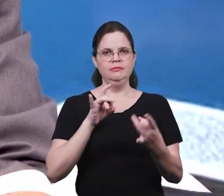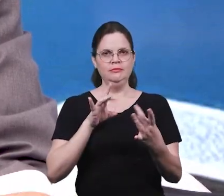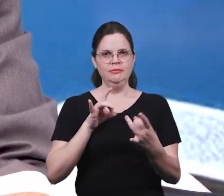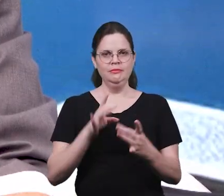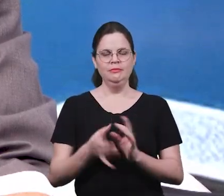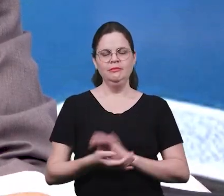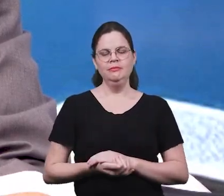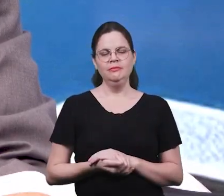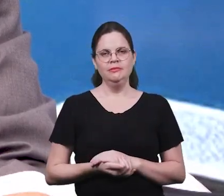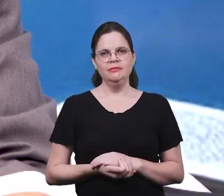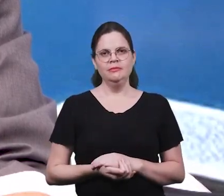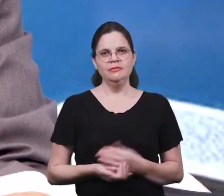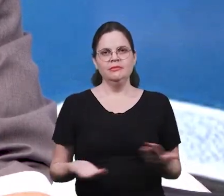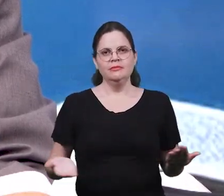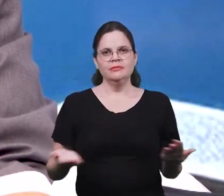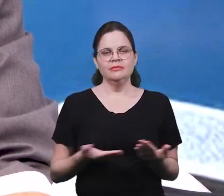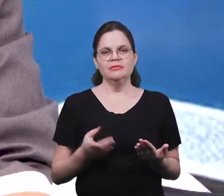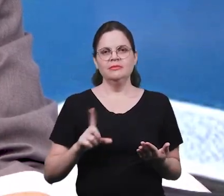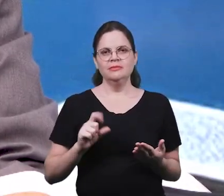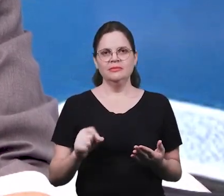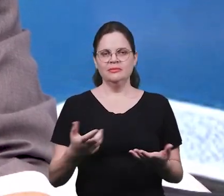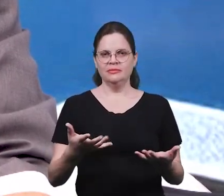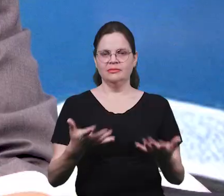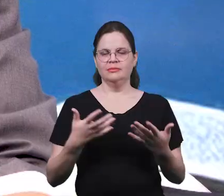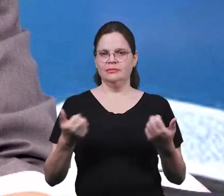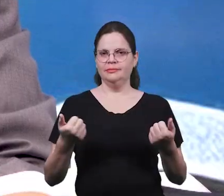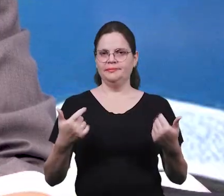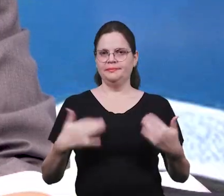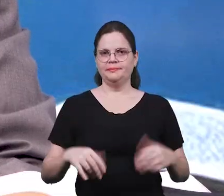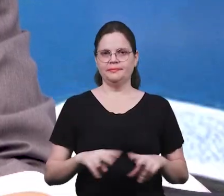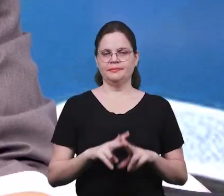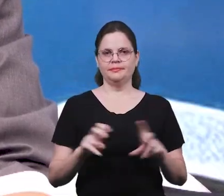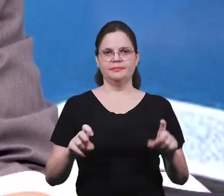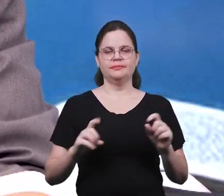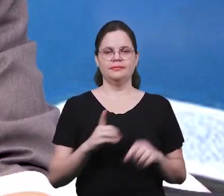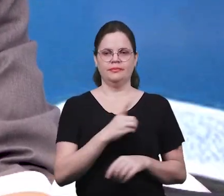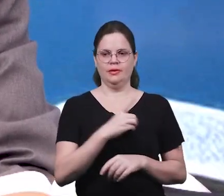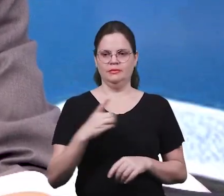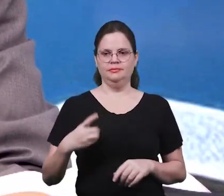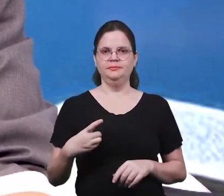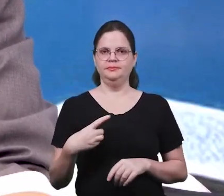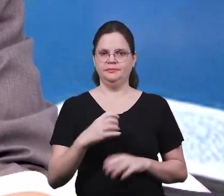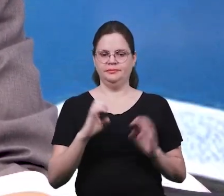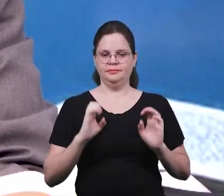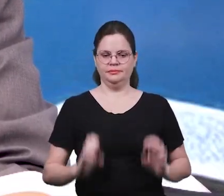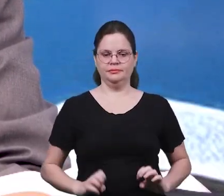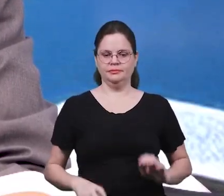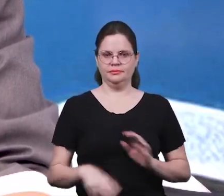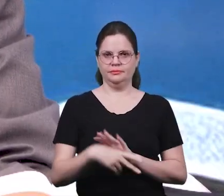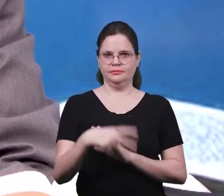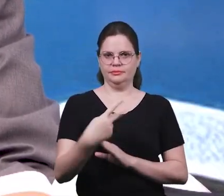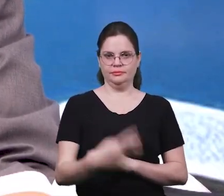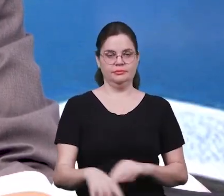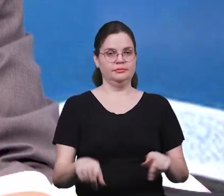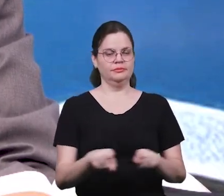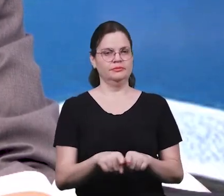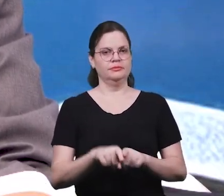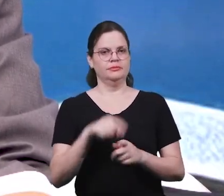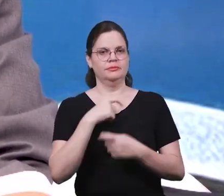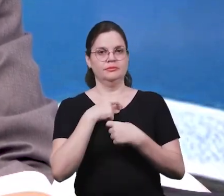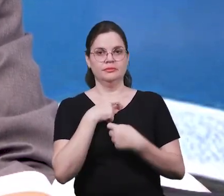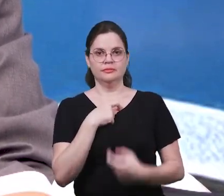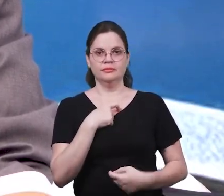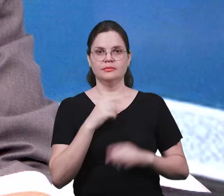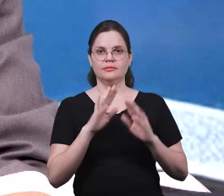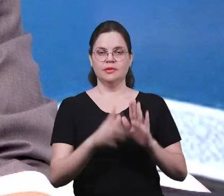então agora, falando sobre a ética dos diáconos e também dos obreiros na igreja, de fazer